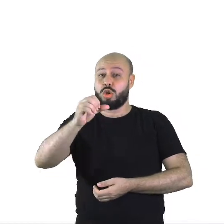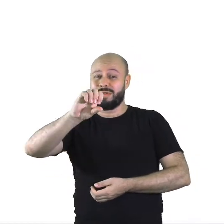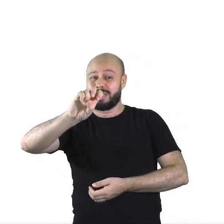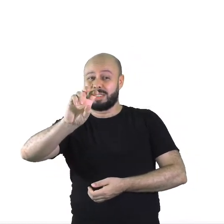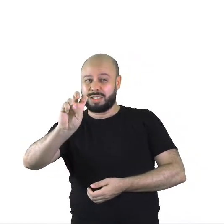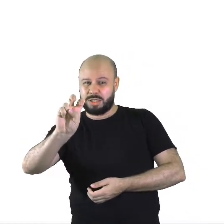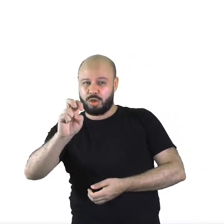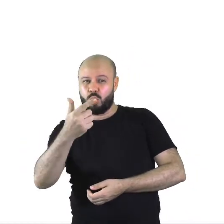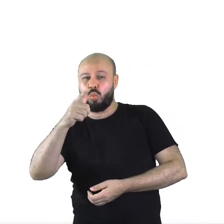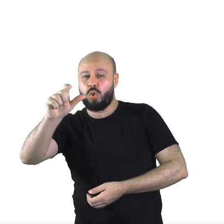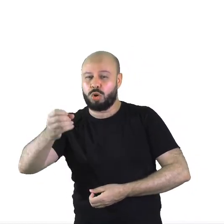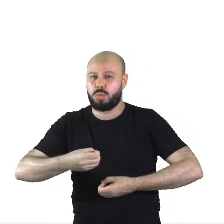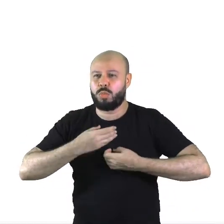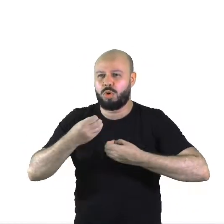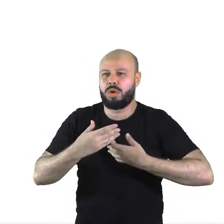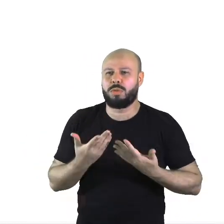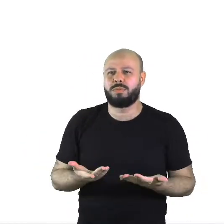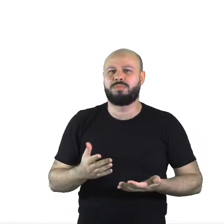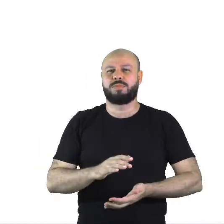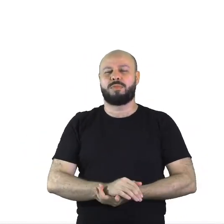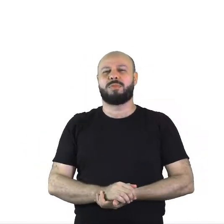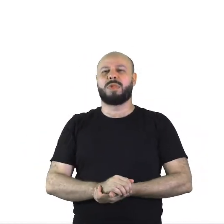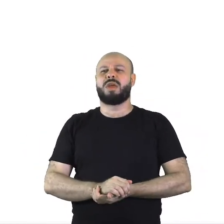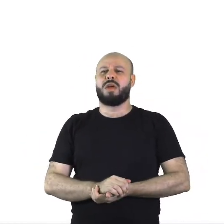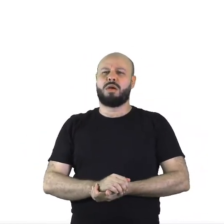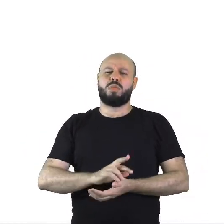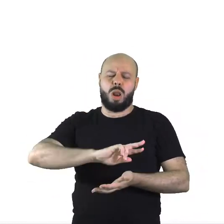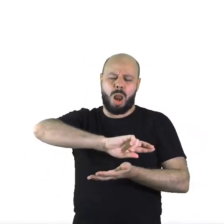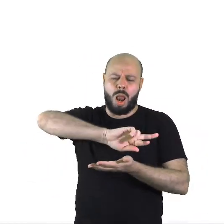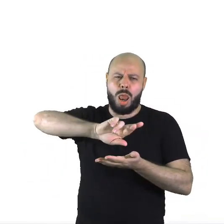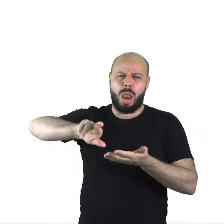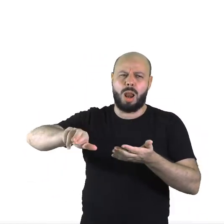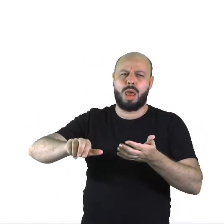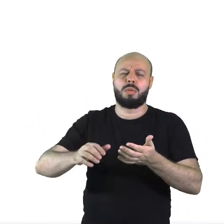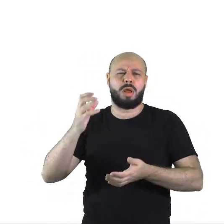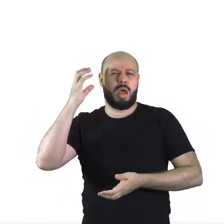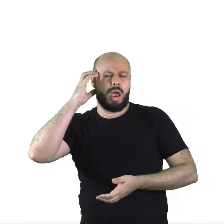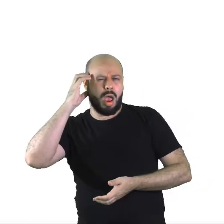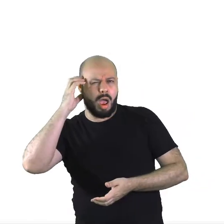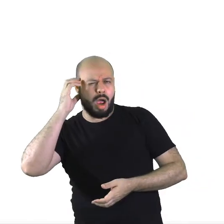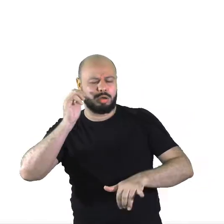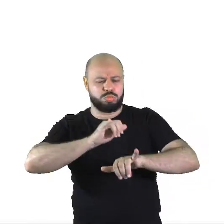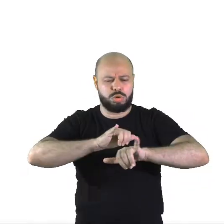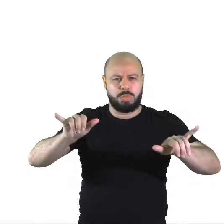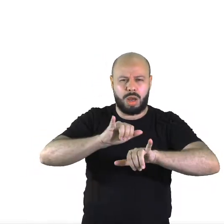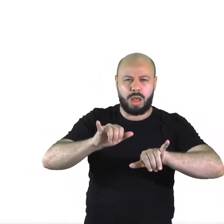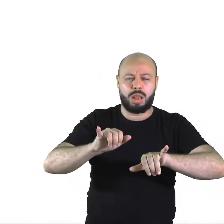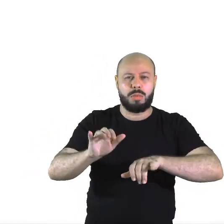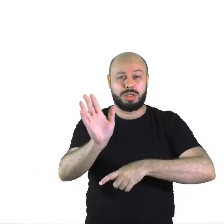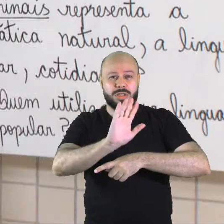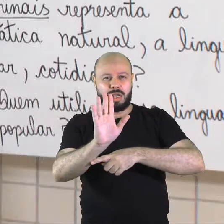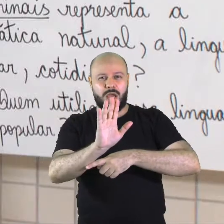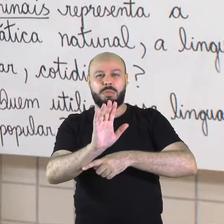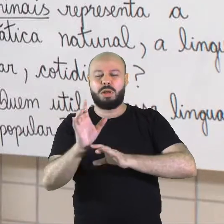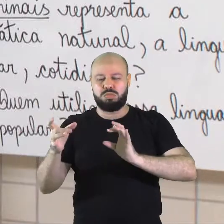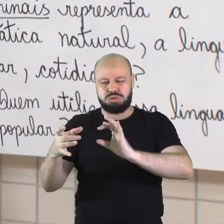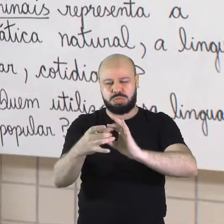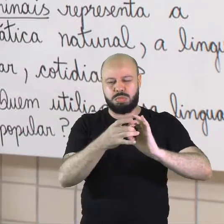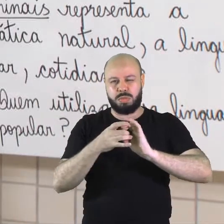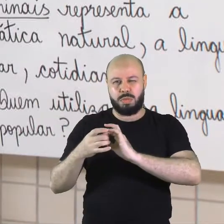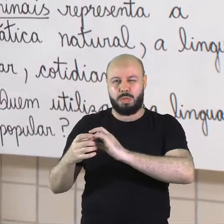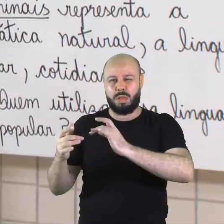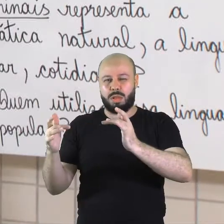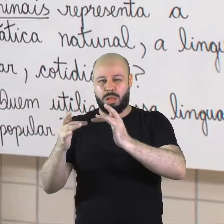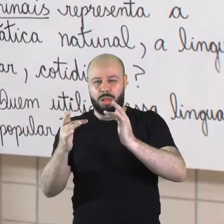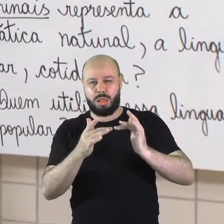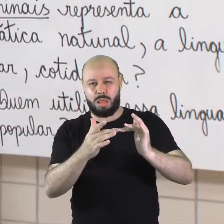do bonde elétrico, né, da rádio, da propaganda e do cinema. Então ele foi um poeta bem articulado, que trabalhou muito